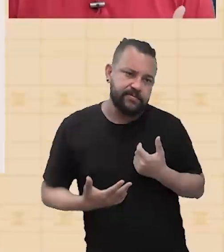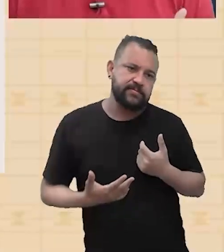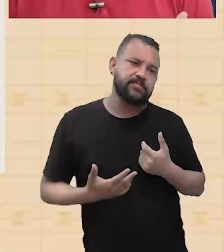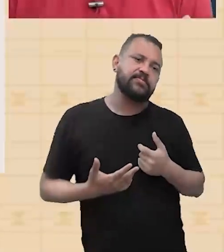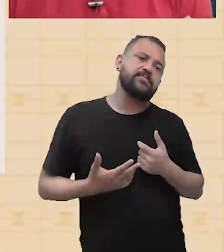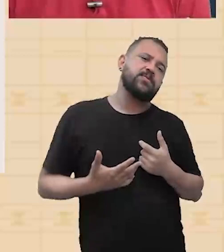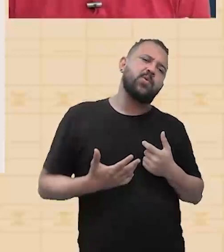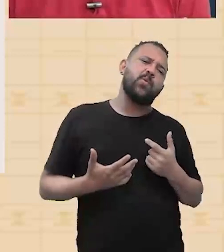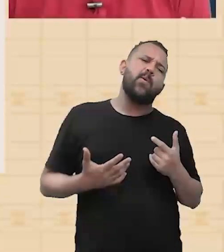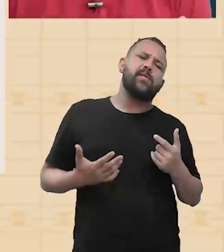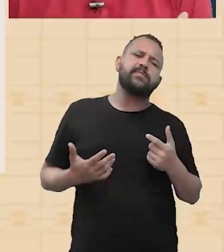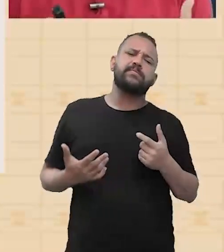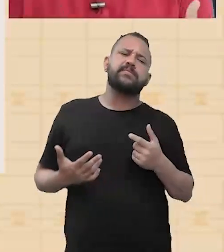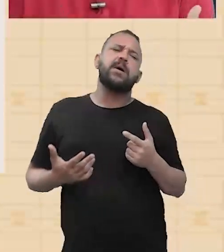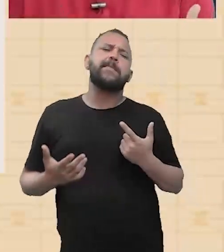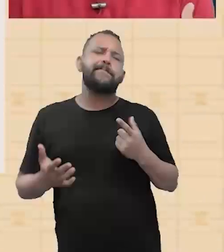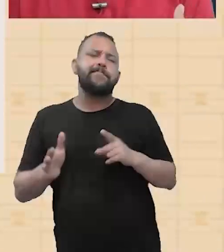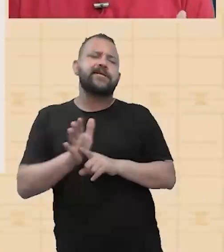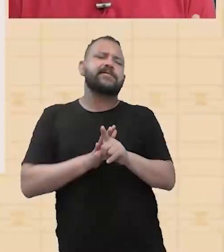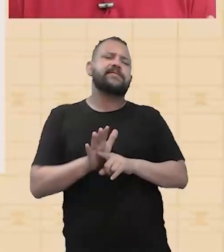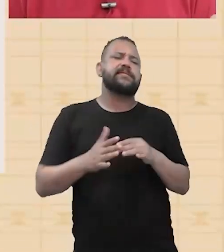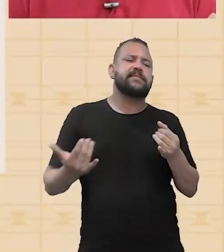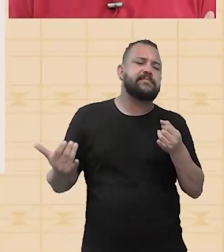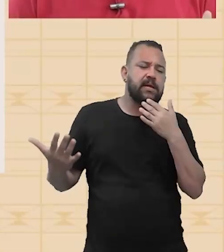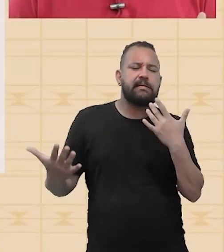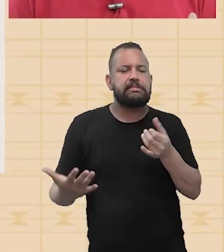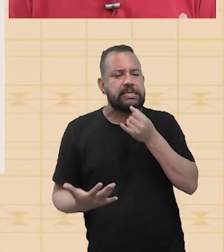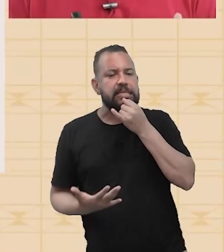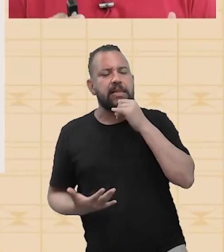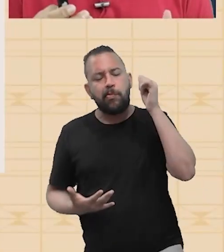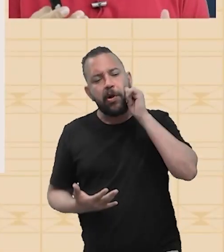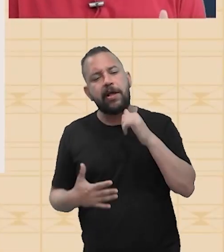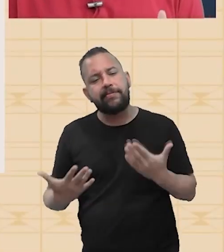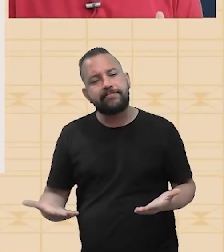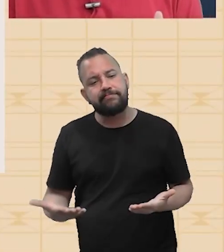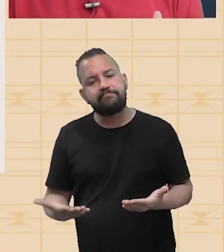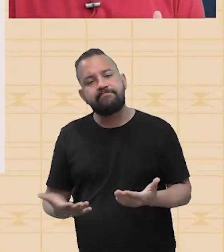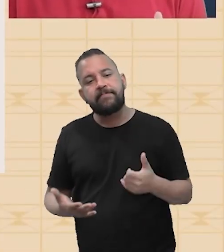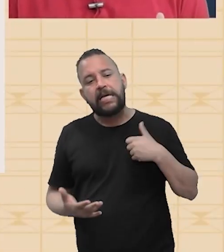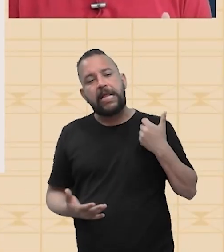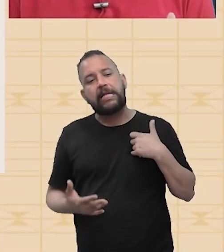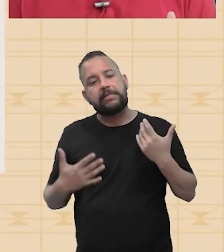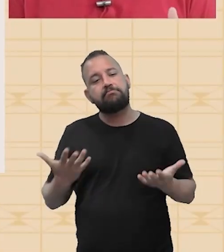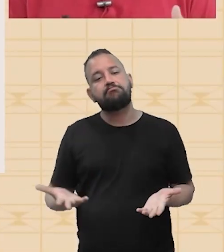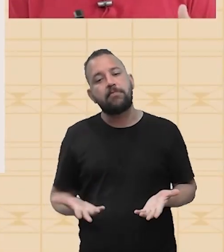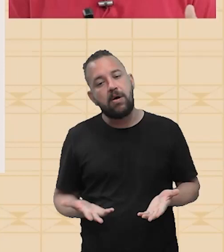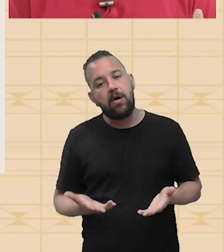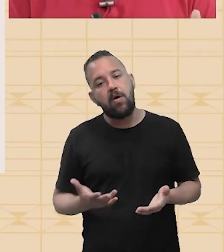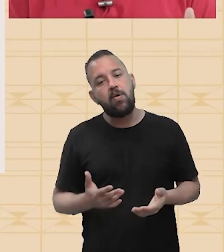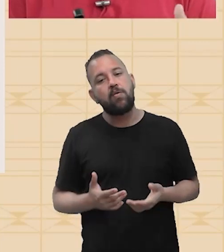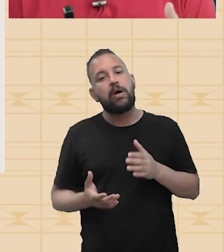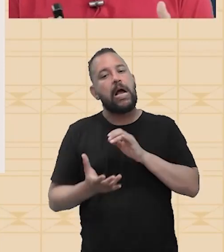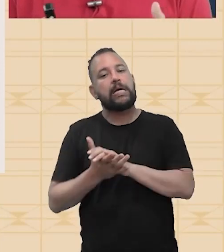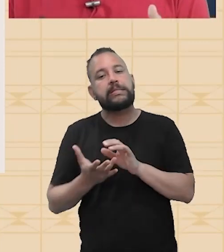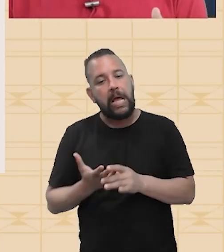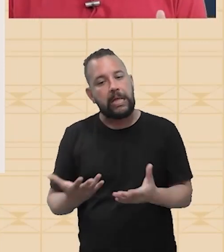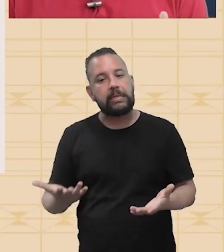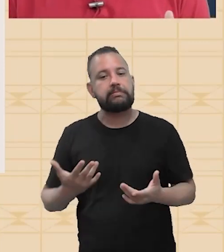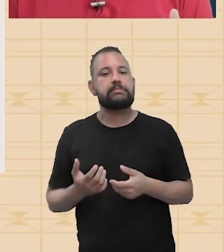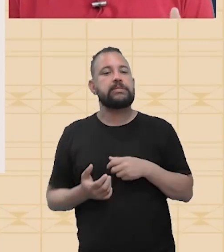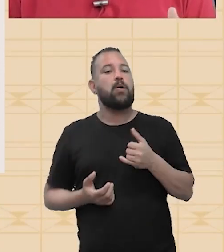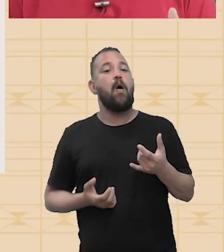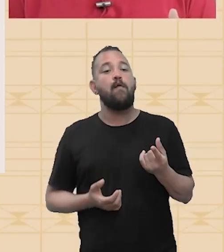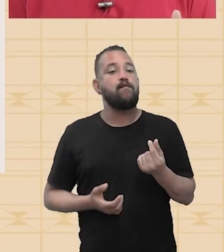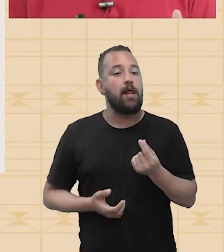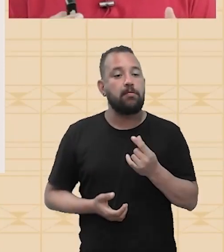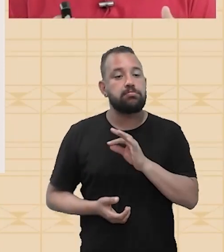algo que pode ser investigado aqui, por exemplo, qual é a idade da mulher? Qual é o seu estado civil? Ou seja, qual é a sua renda